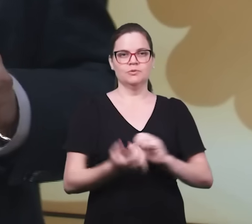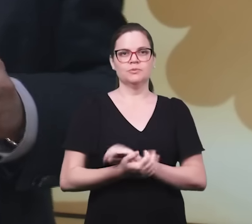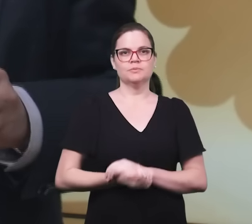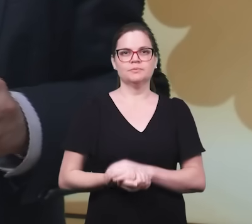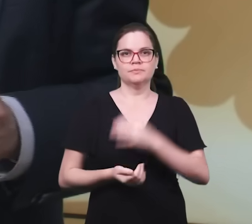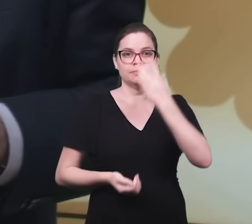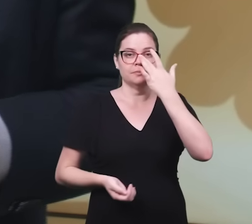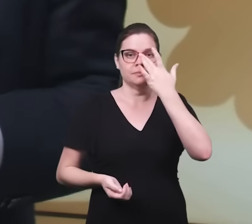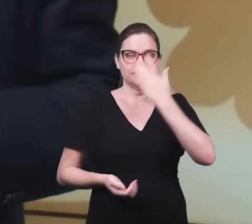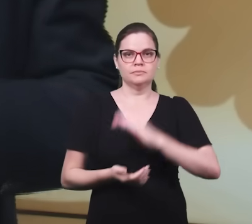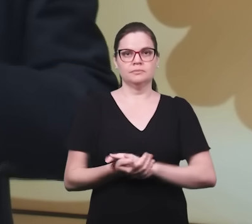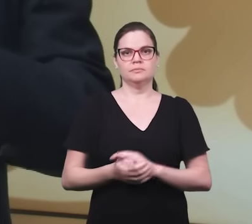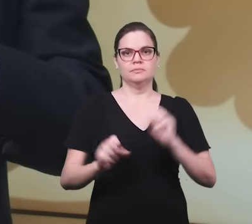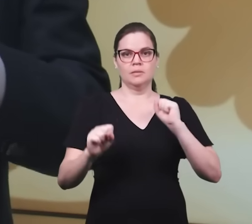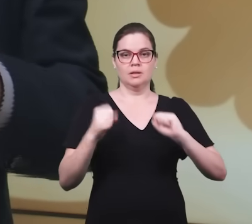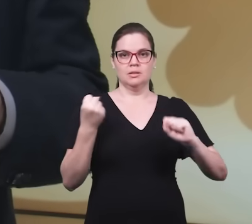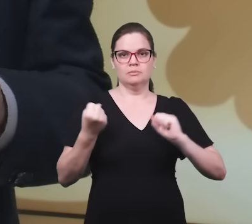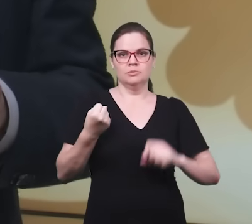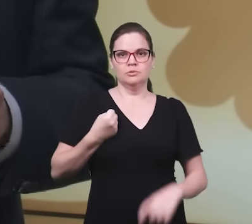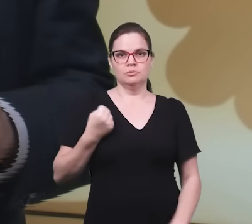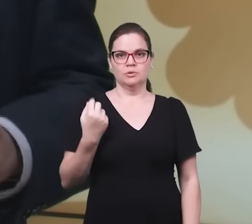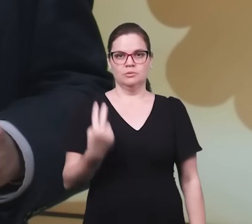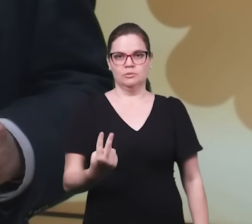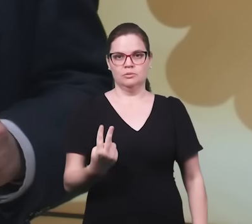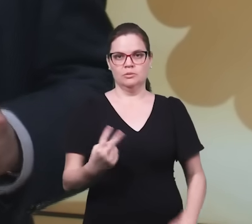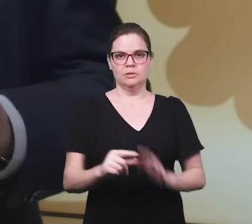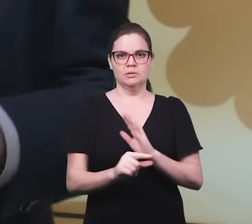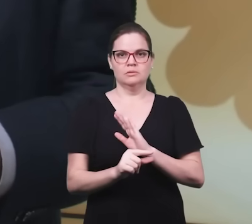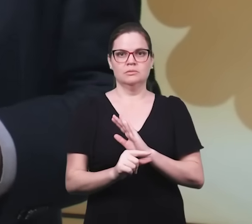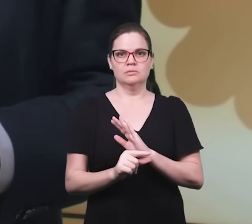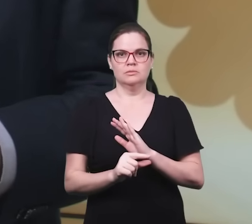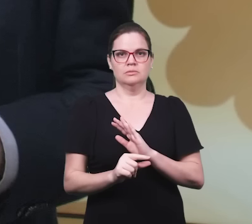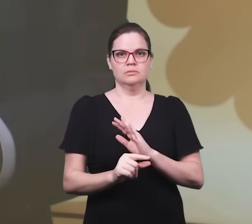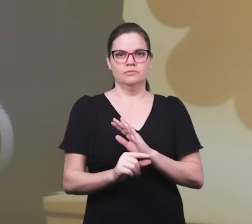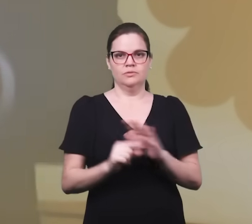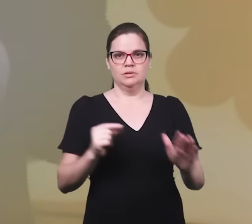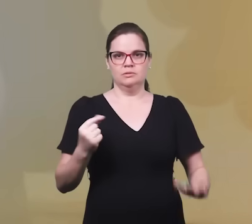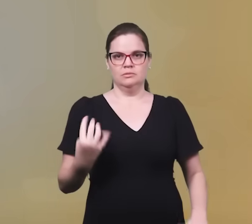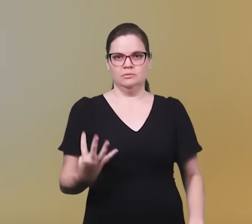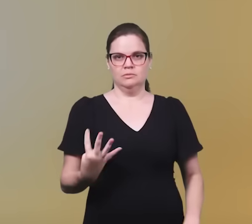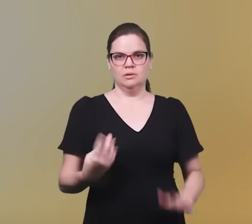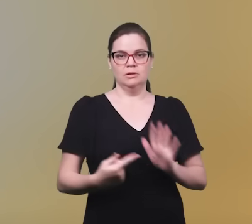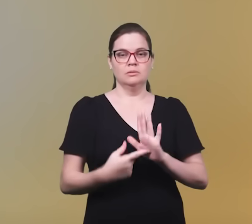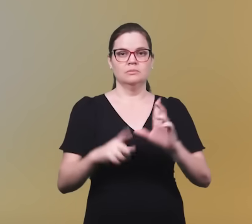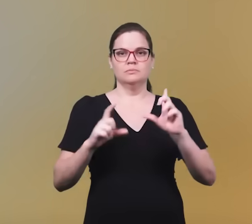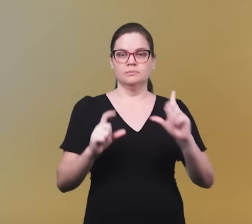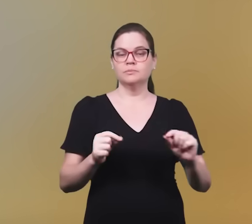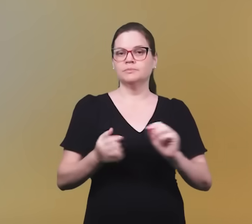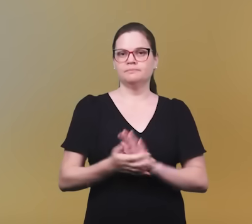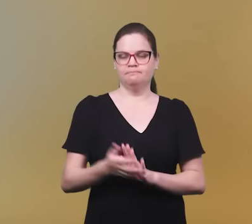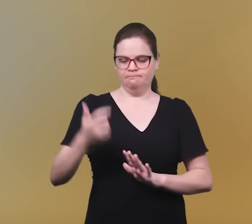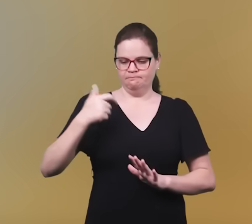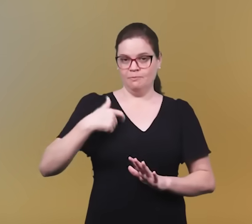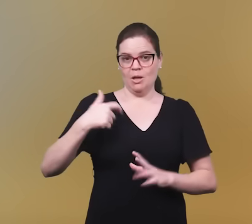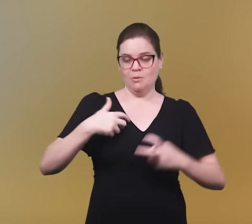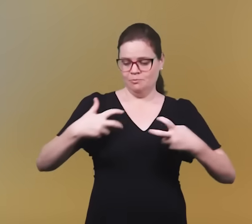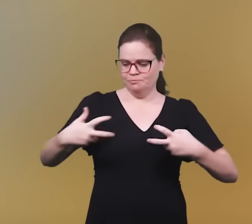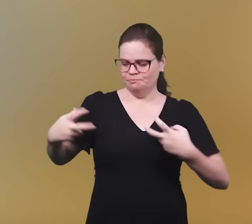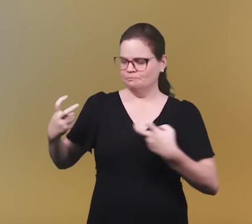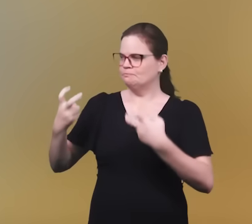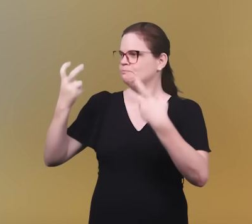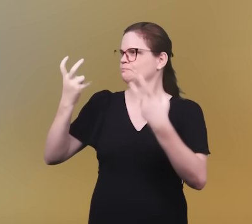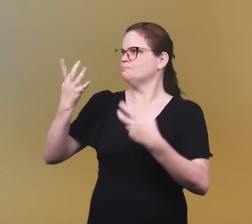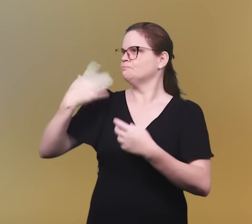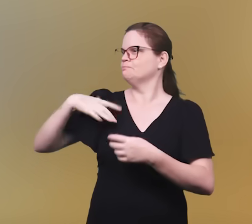a palavra do Senhor no Salmo 2, capítulo 4. Com a minha voz clamei ao